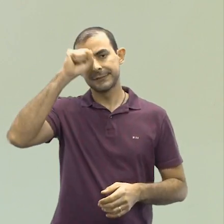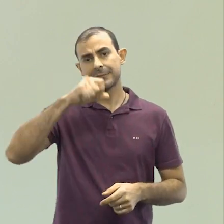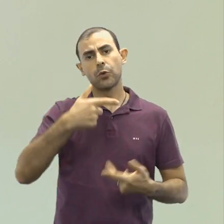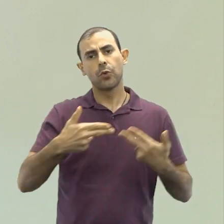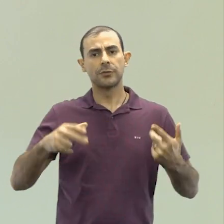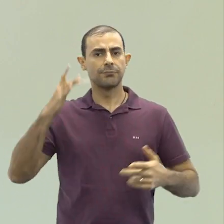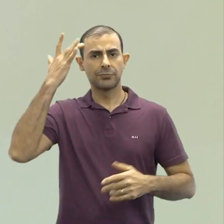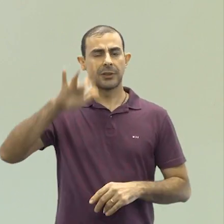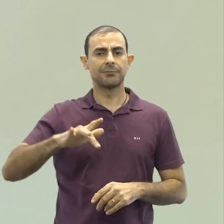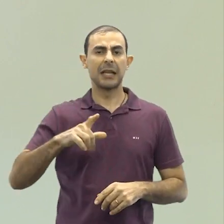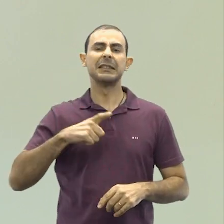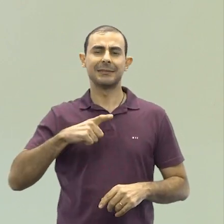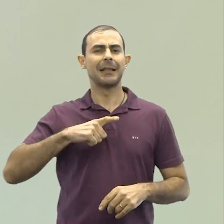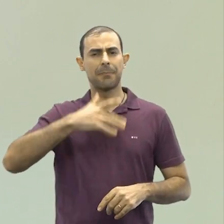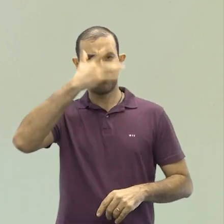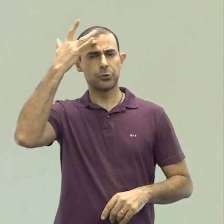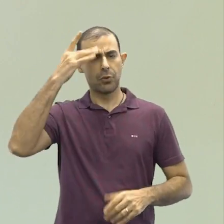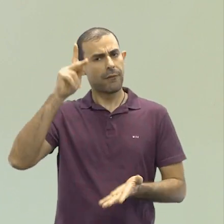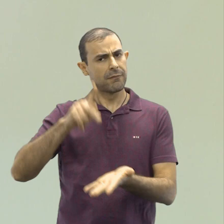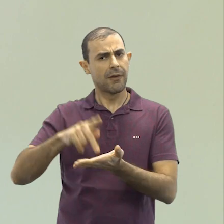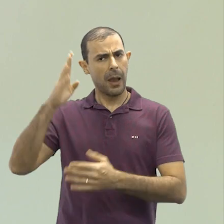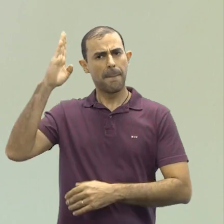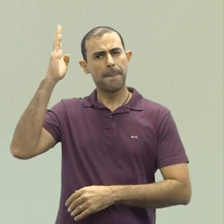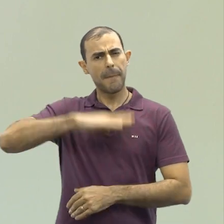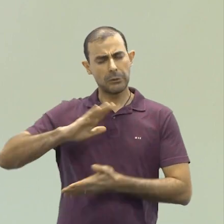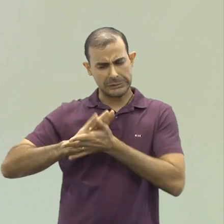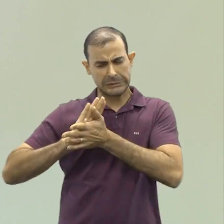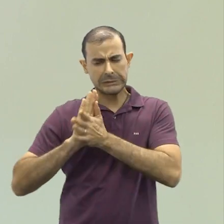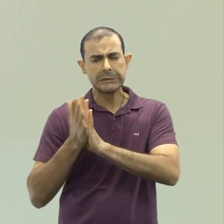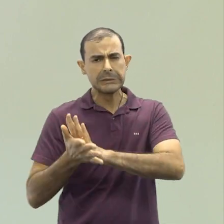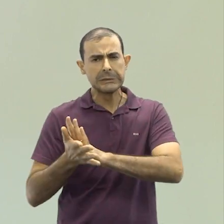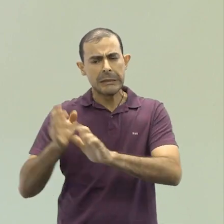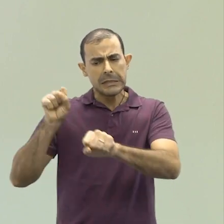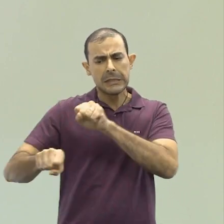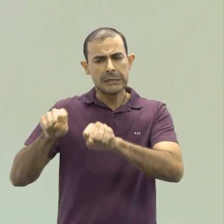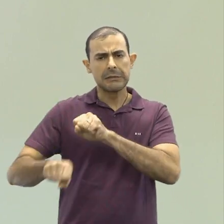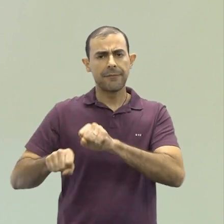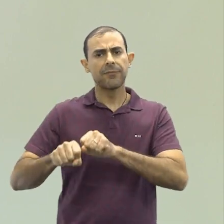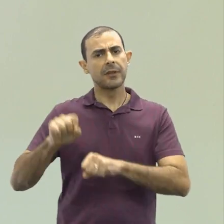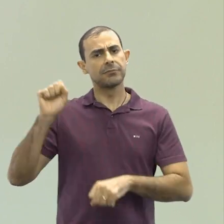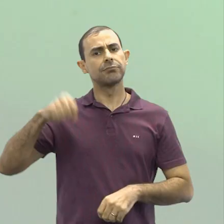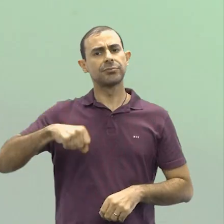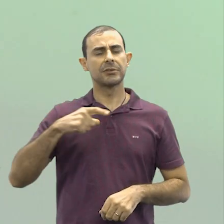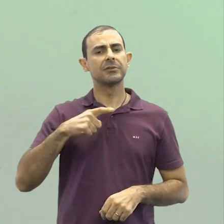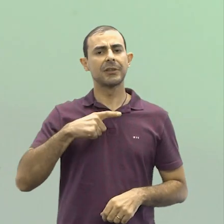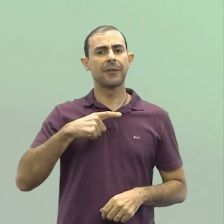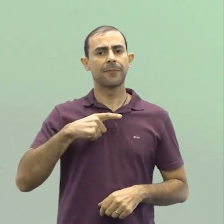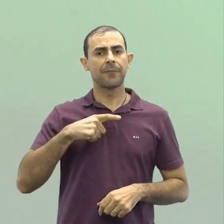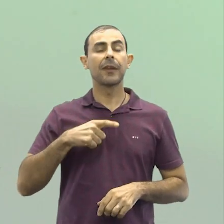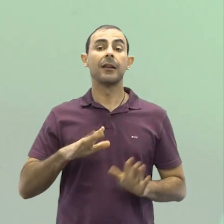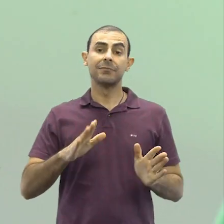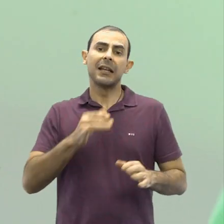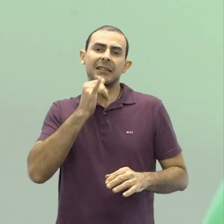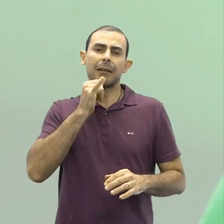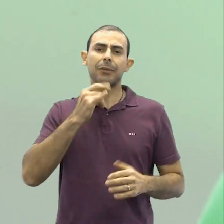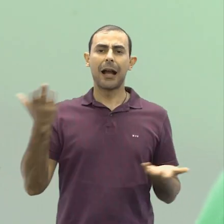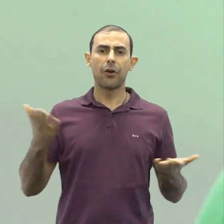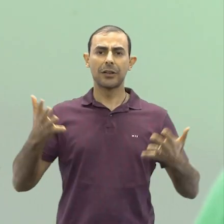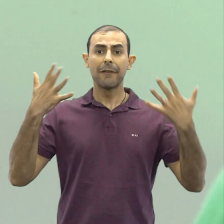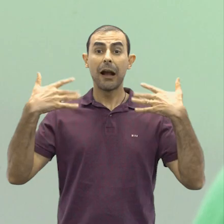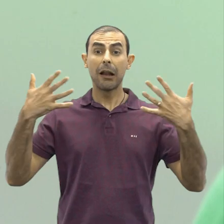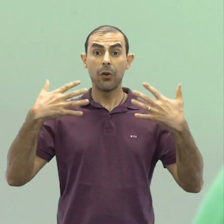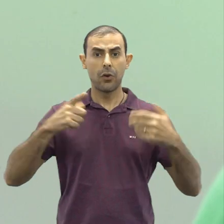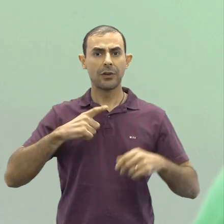que realmente está cometendo, sabendo que é um crime, que está cometendo por maldade mesmo, por... Nessa onda de calor, né, a gente viu